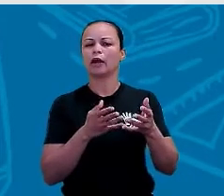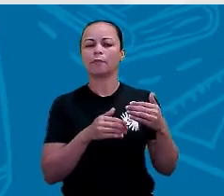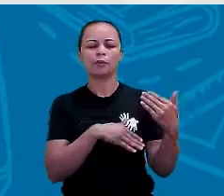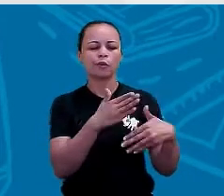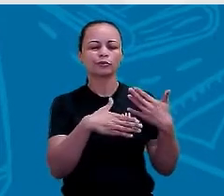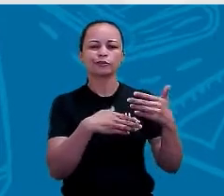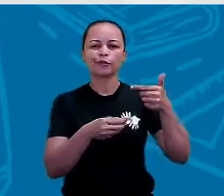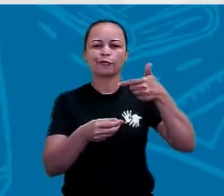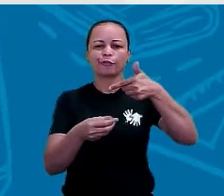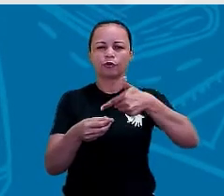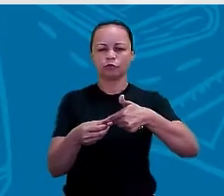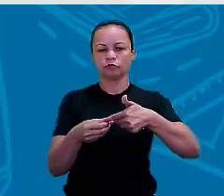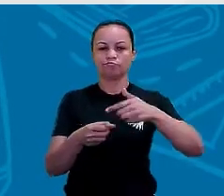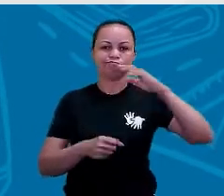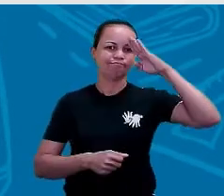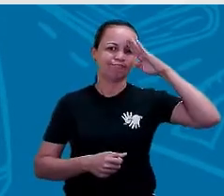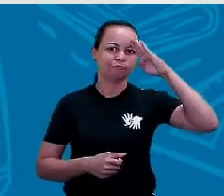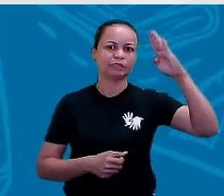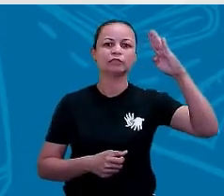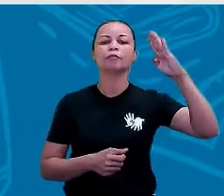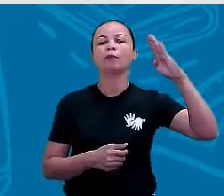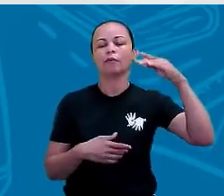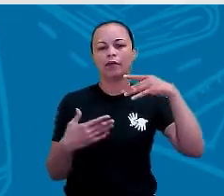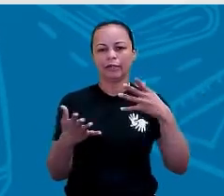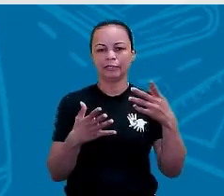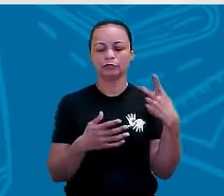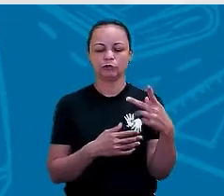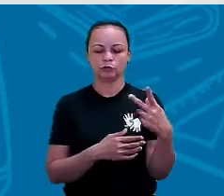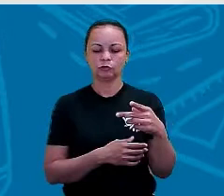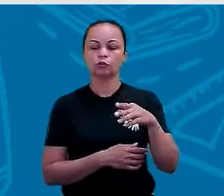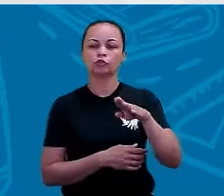combustíveis, principalmente aqui tratando dos